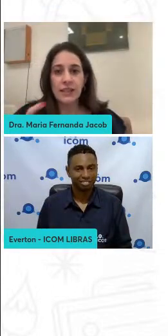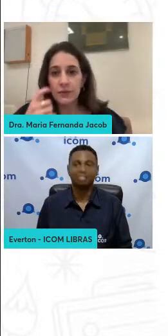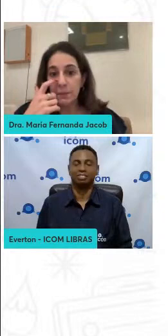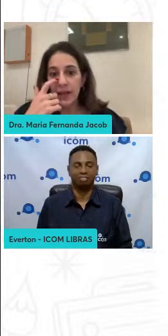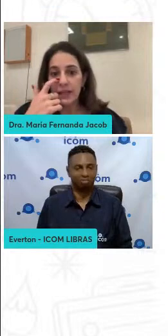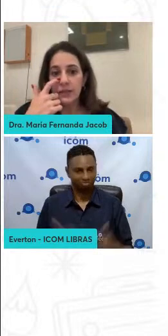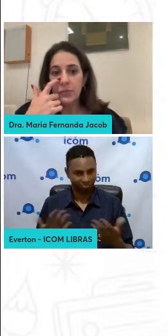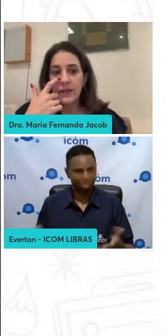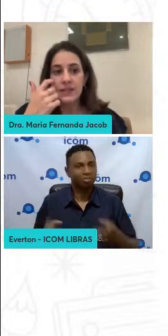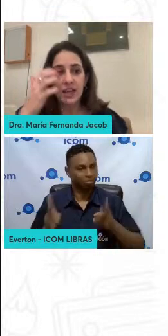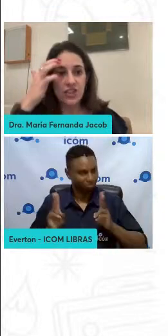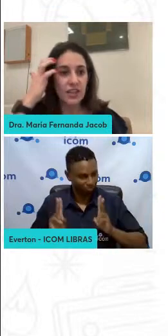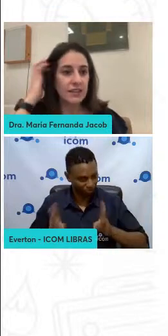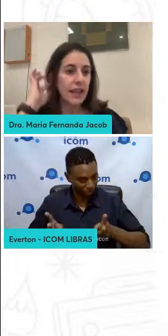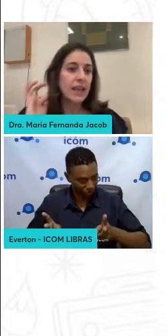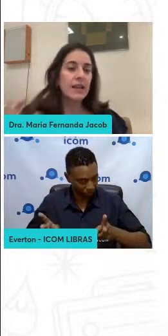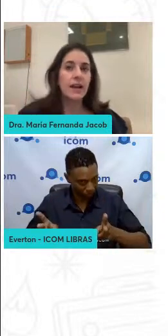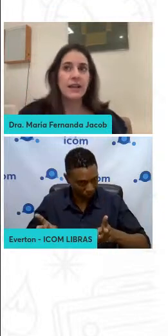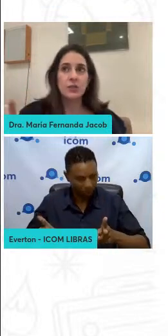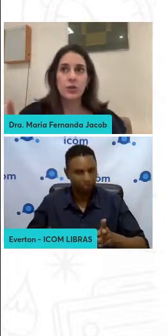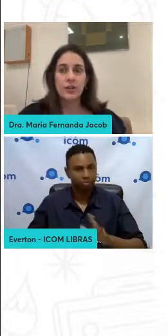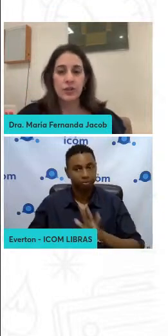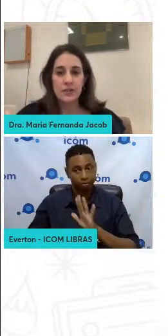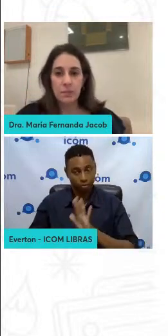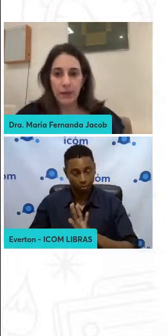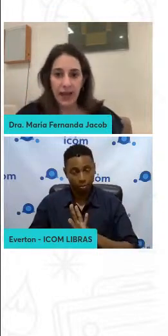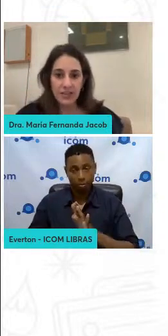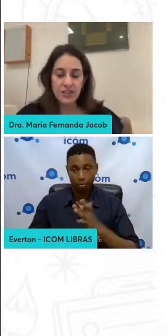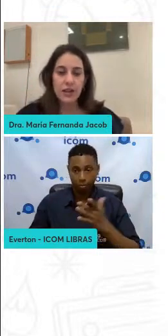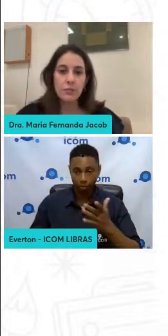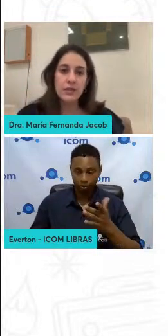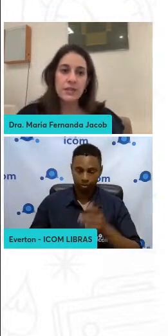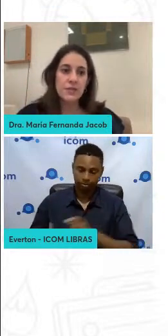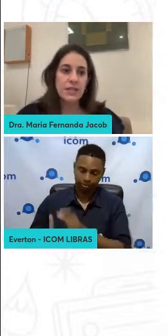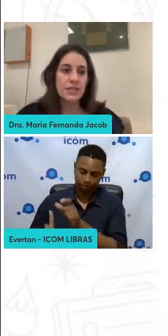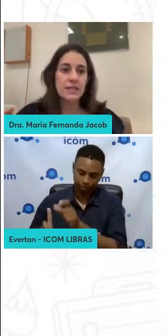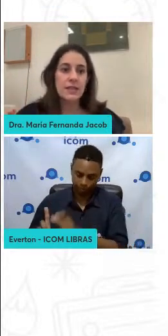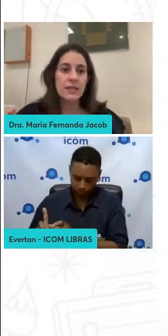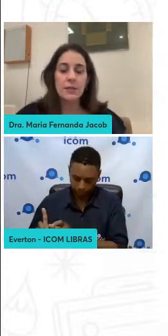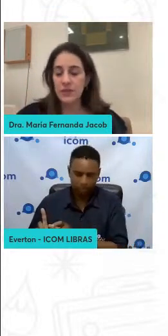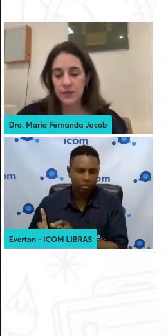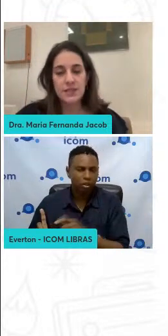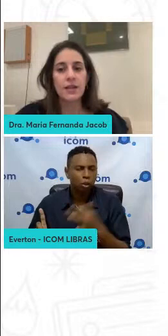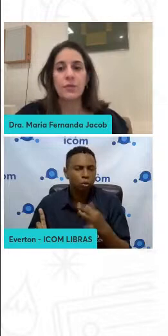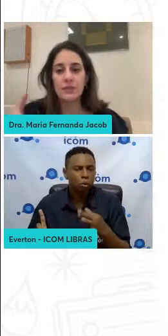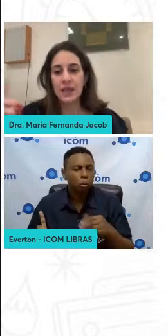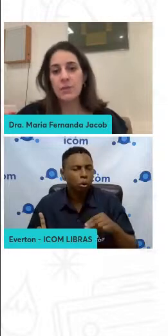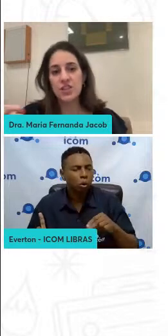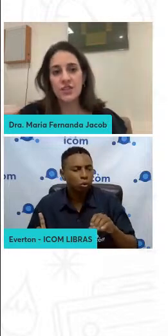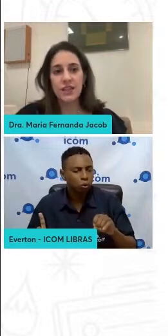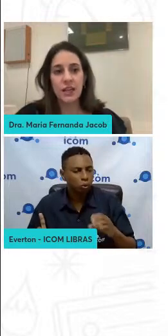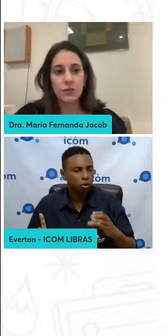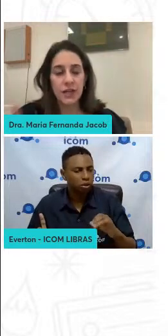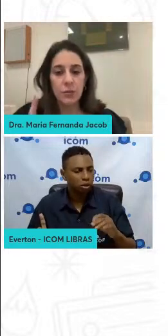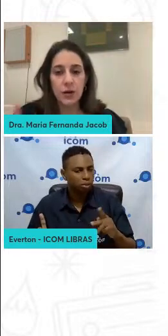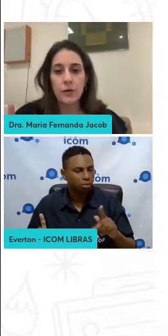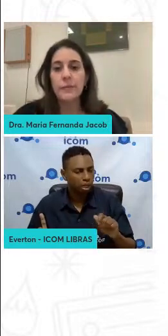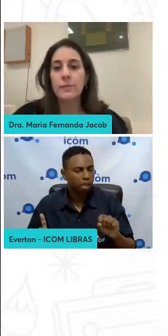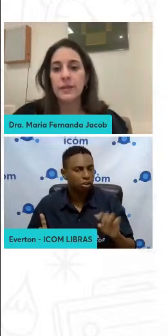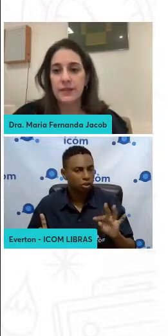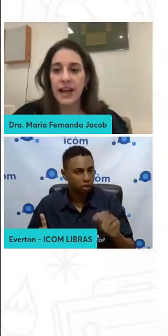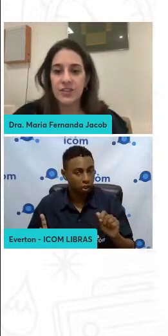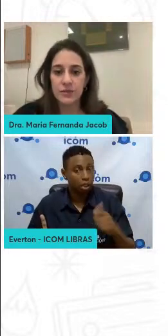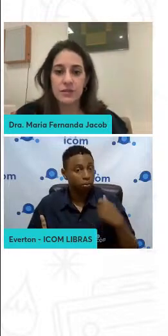Continuando, então também no paciente que tem a dor nociplástica, muitas vezes não, sempre a gente vai ter que encontrar